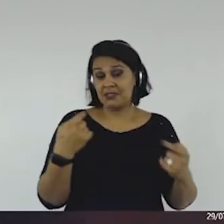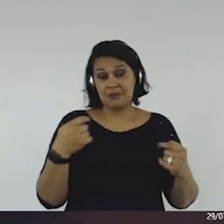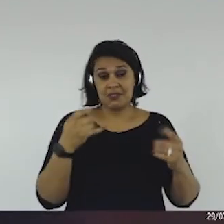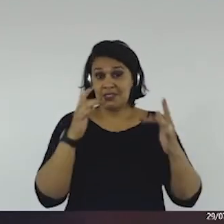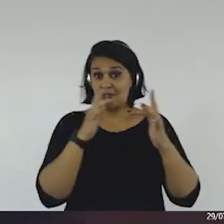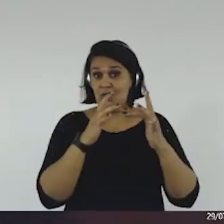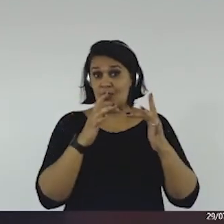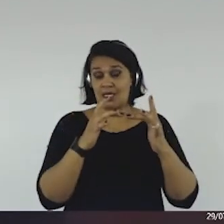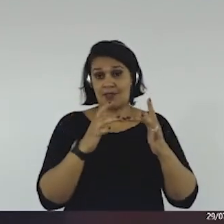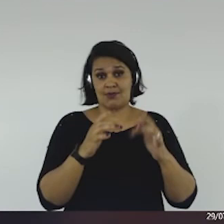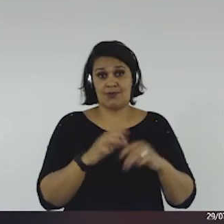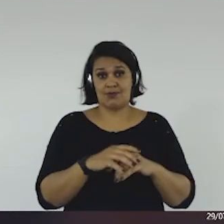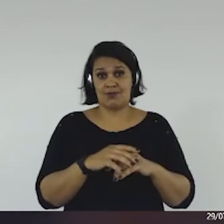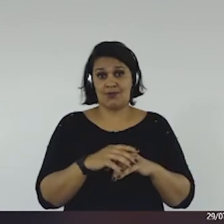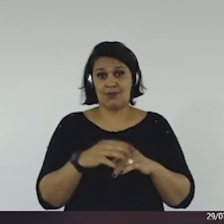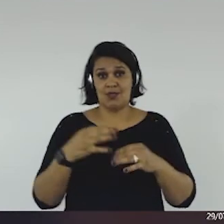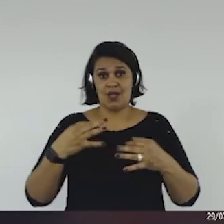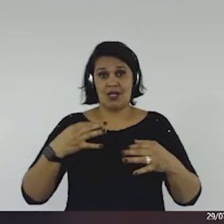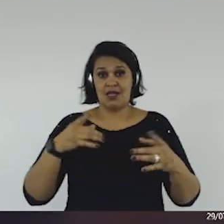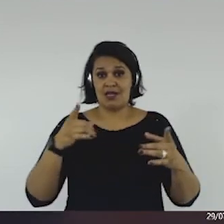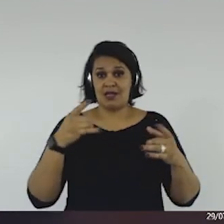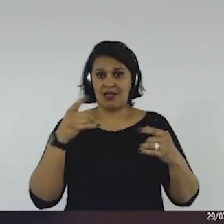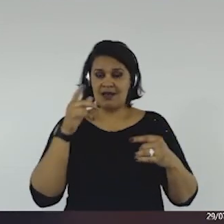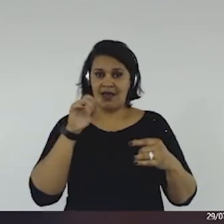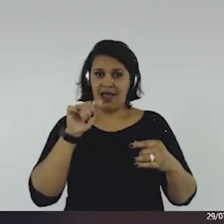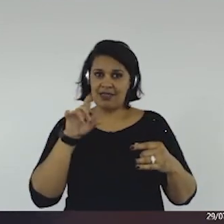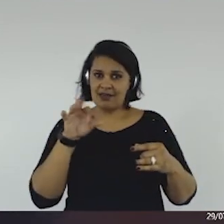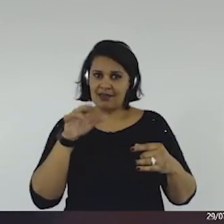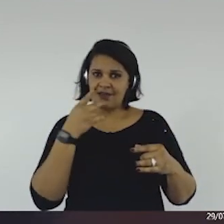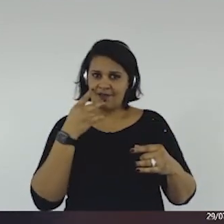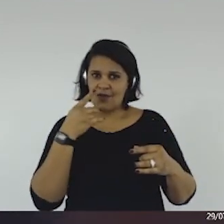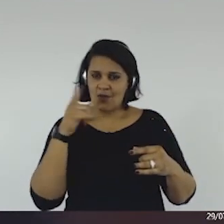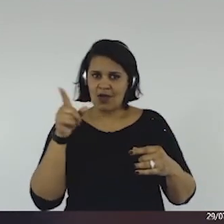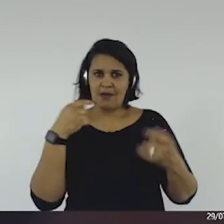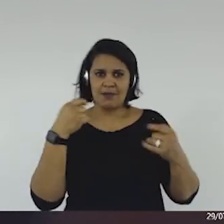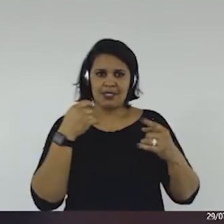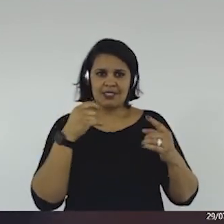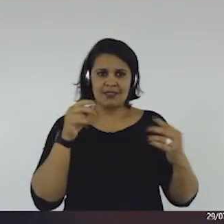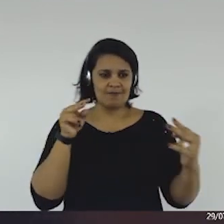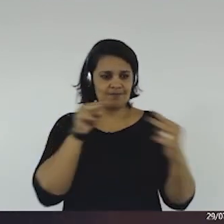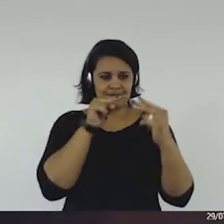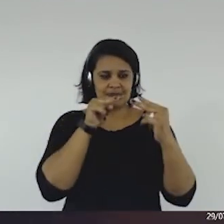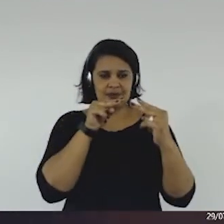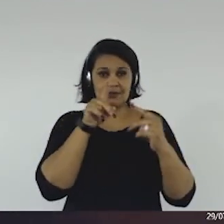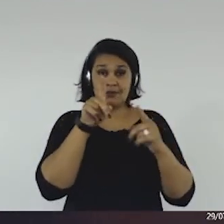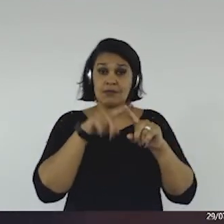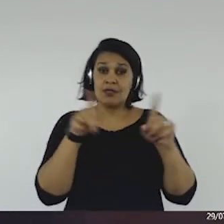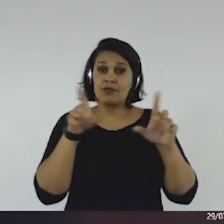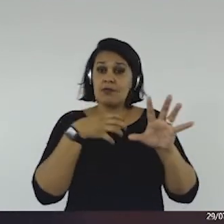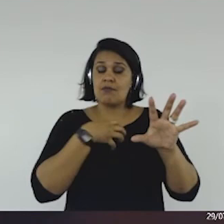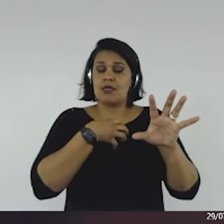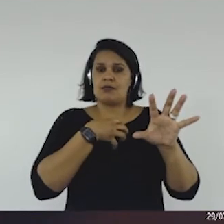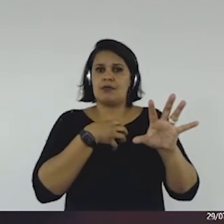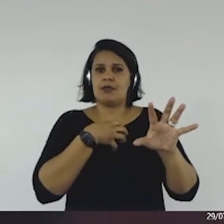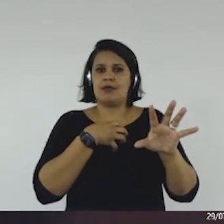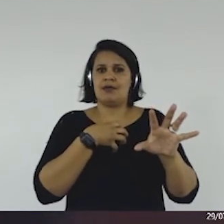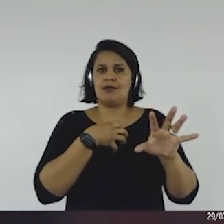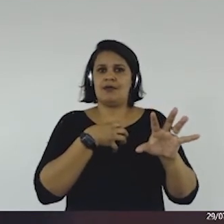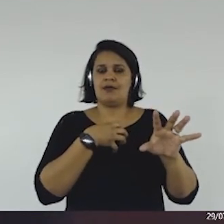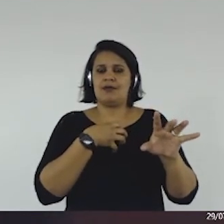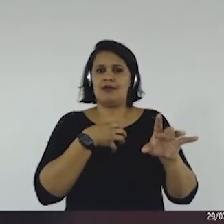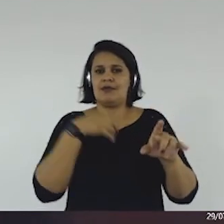contato físico, como disse a Adriana, mas no sentido de você perceber as emoções que aquele árbitro